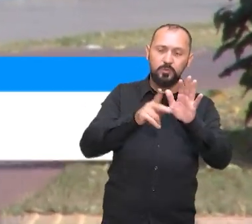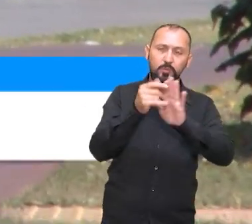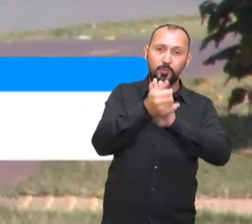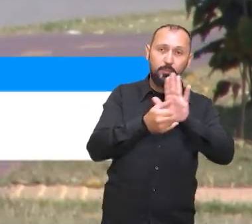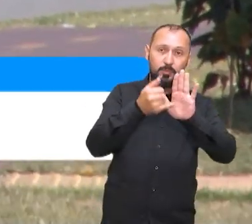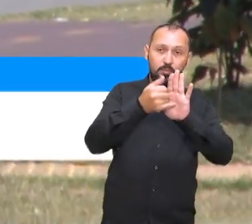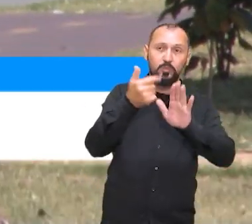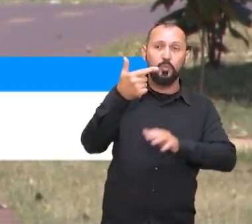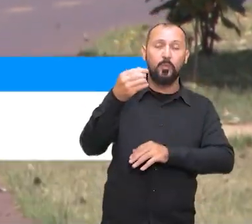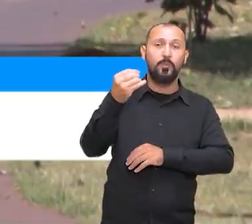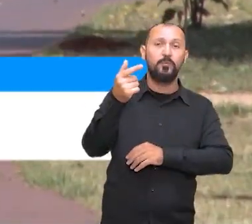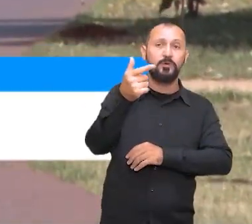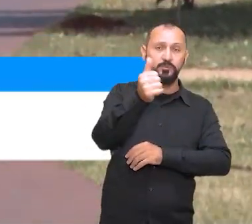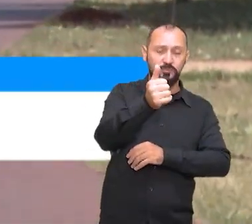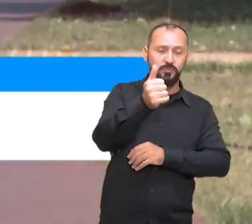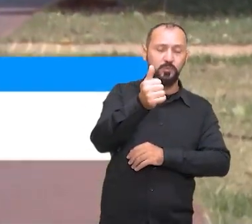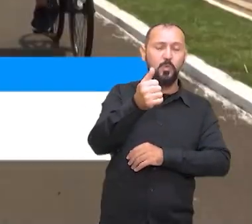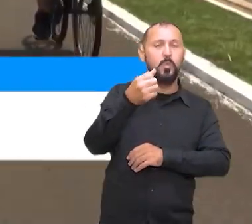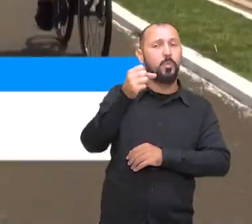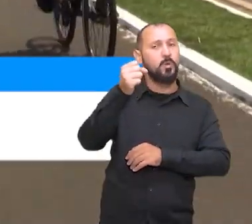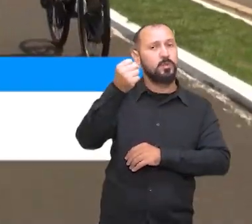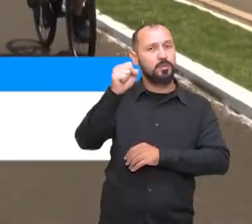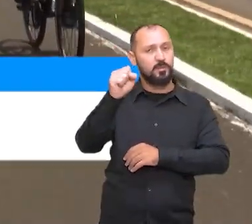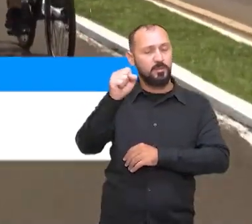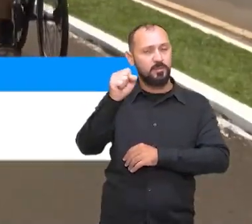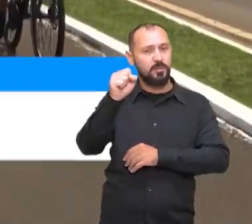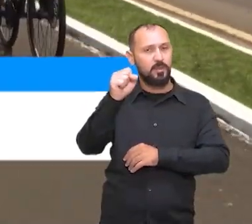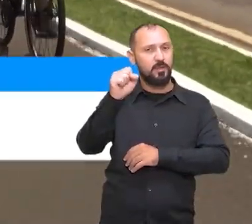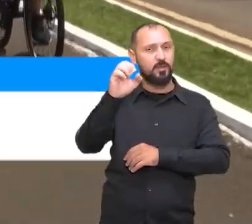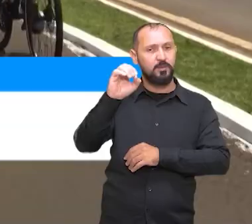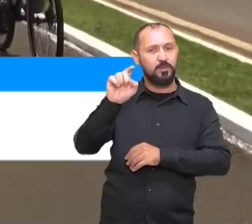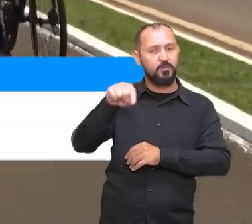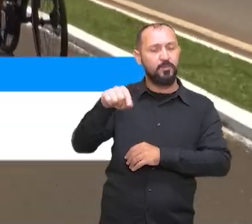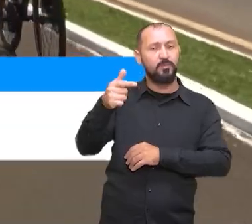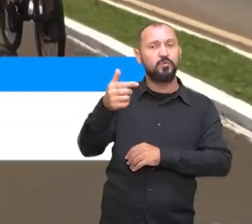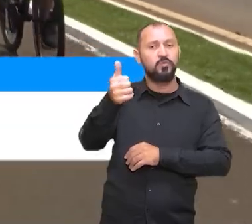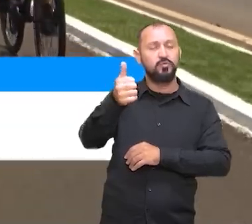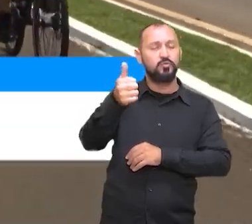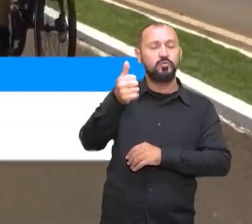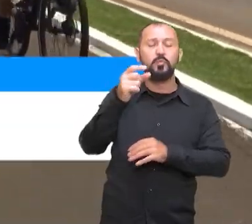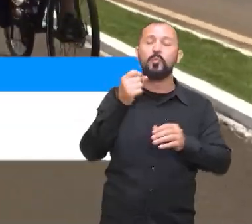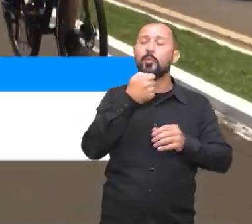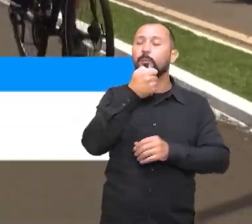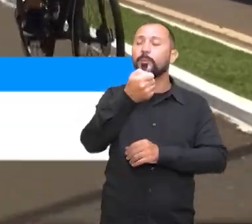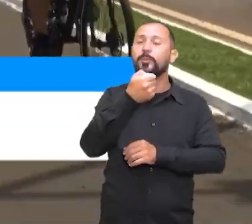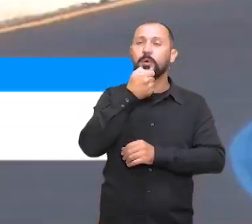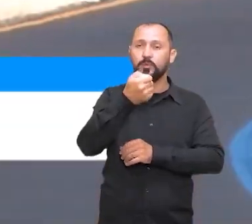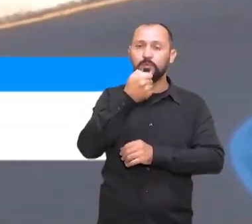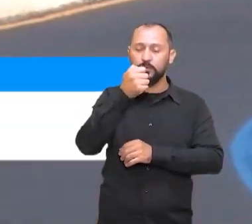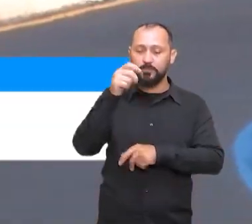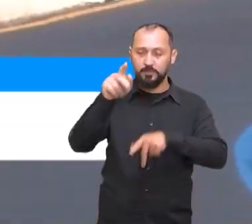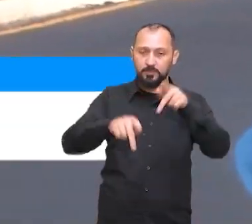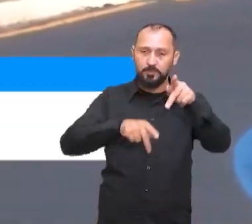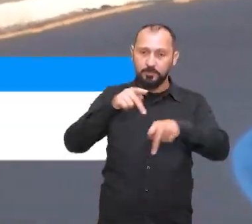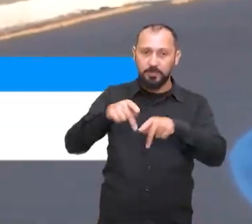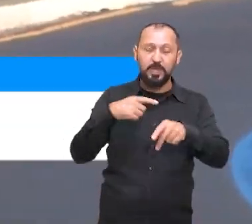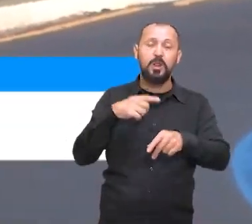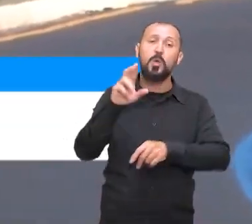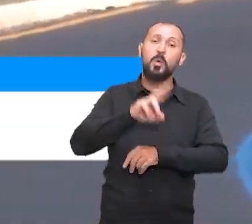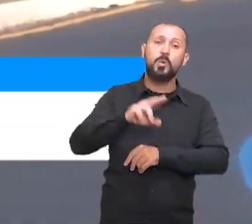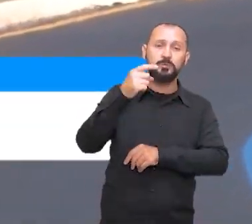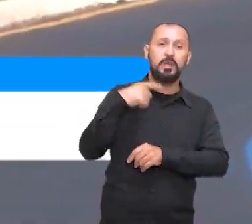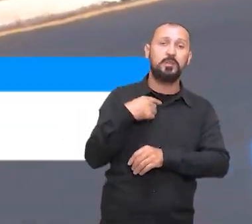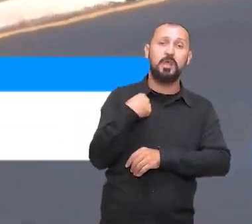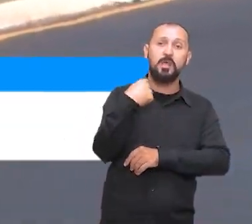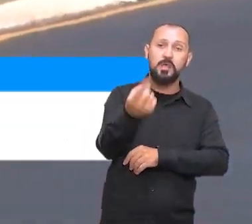nos planos feitos em 2021, 80,5% dos ciclistas entrevistados usam a bicicleta